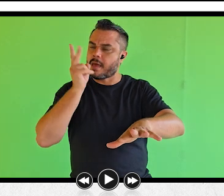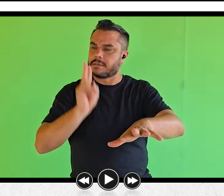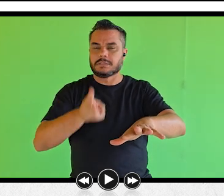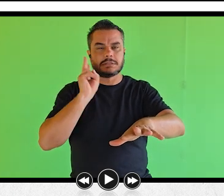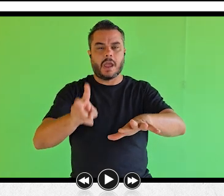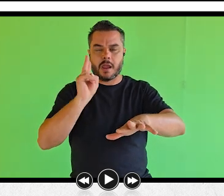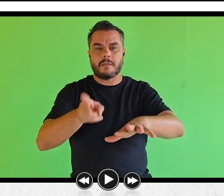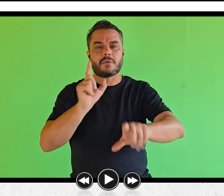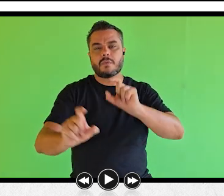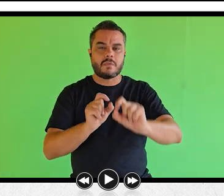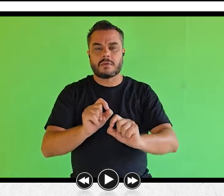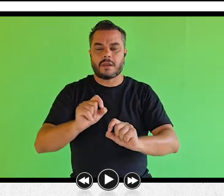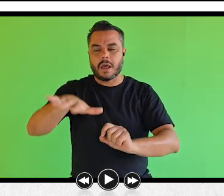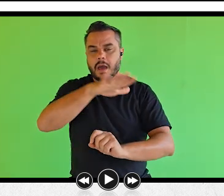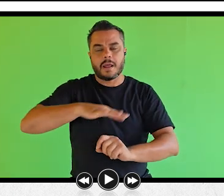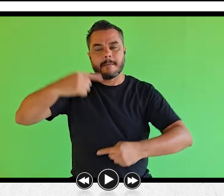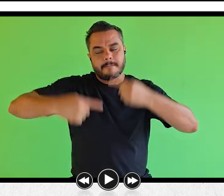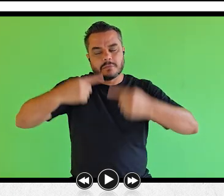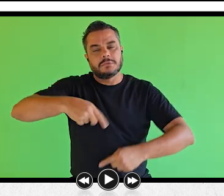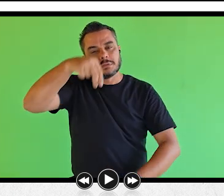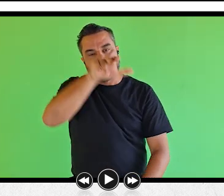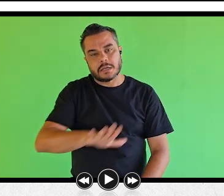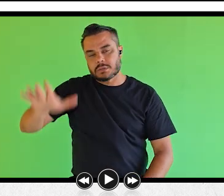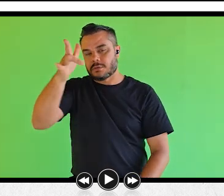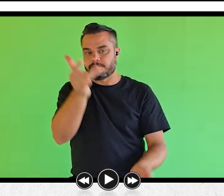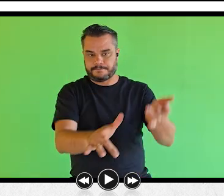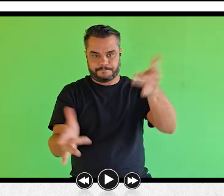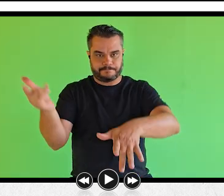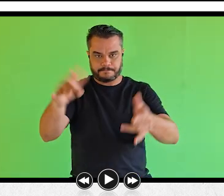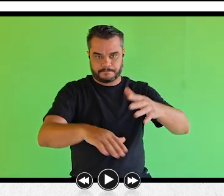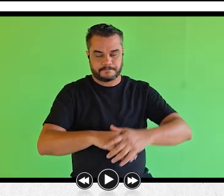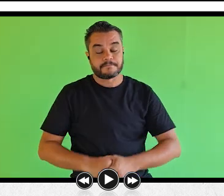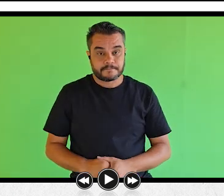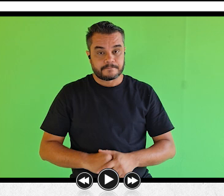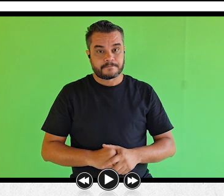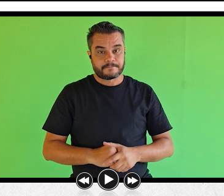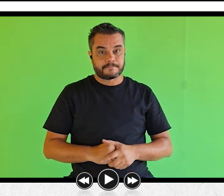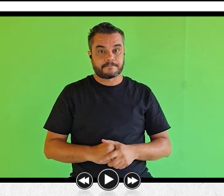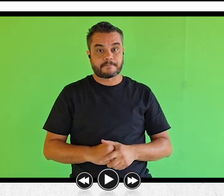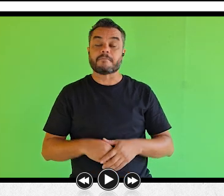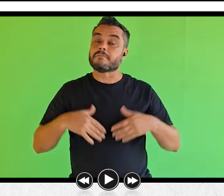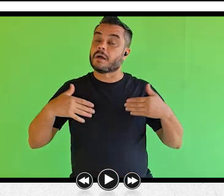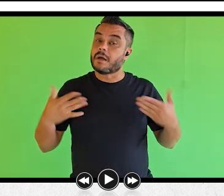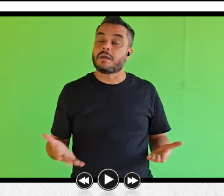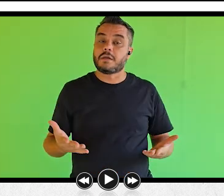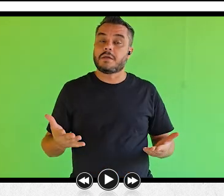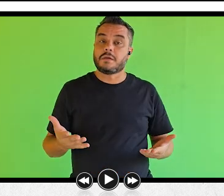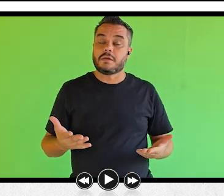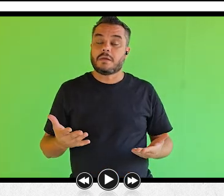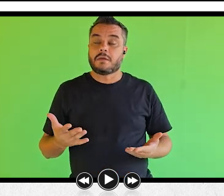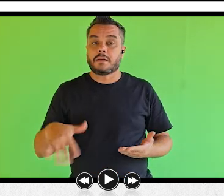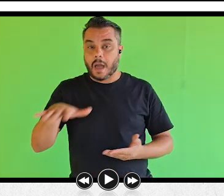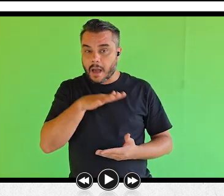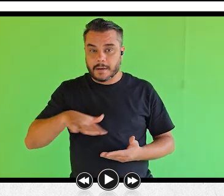Sólidos. E aí, a nossa política nacional, né, de resíduos sólidos, ela tem um alinhamento com a nossa Política